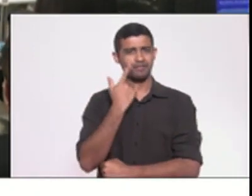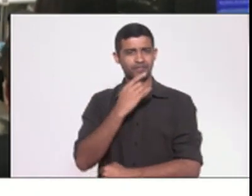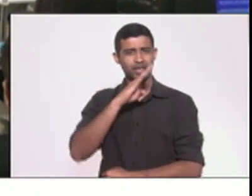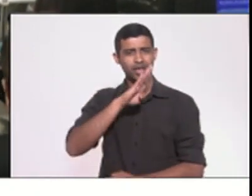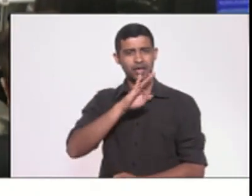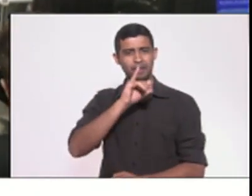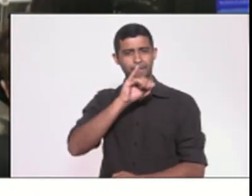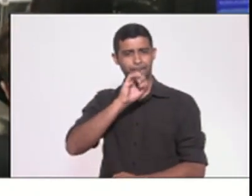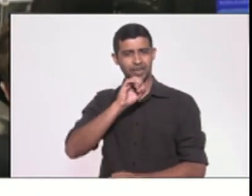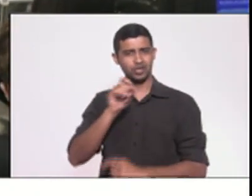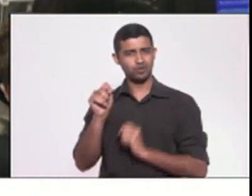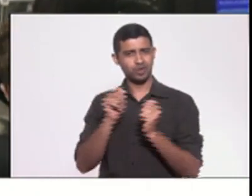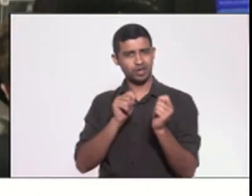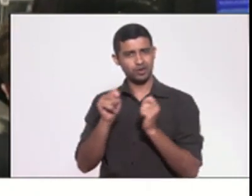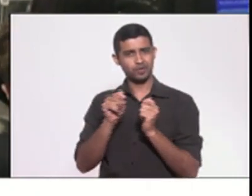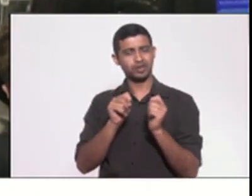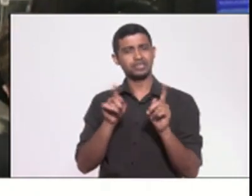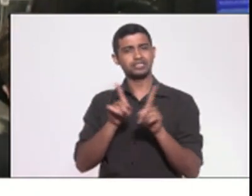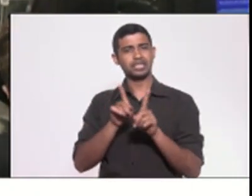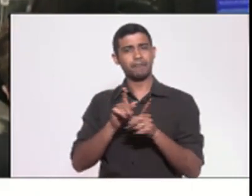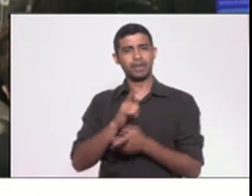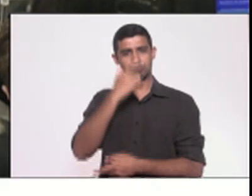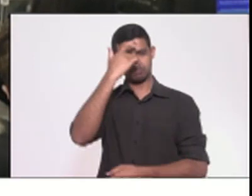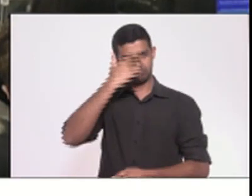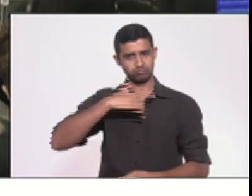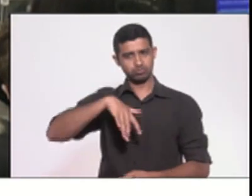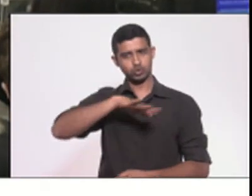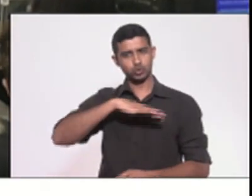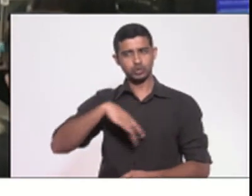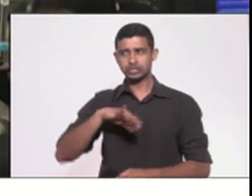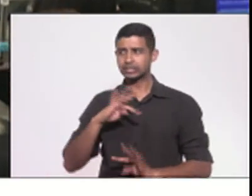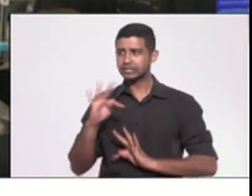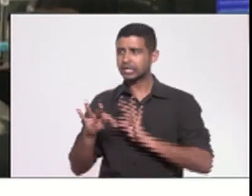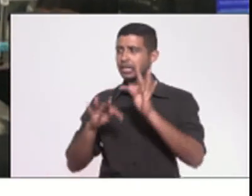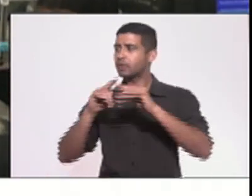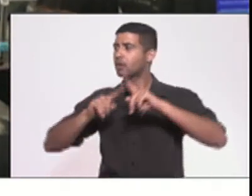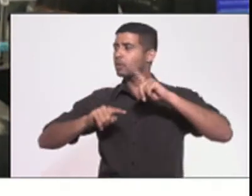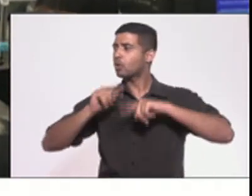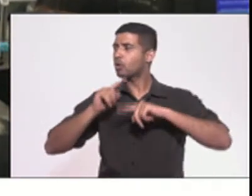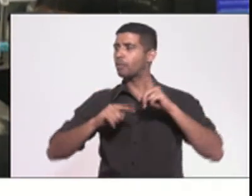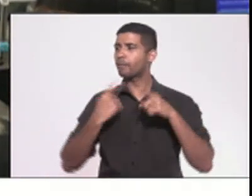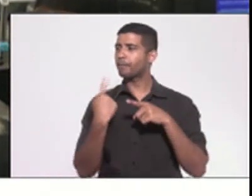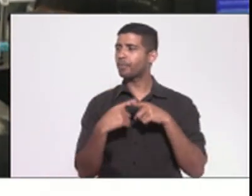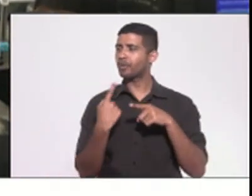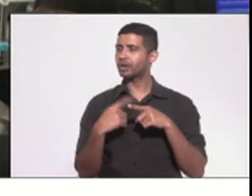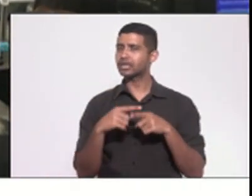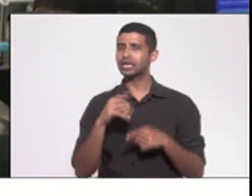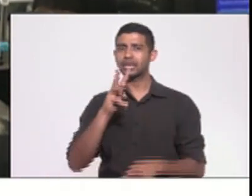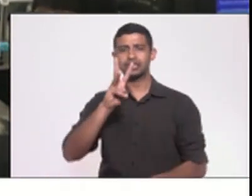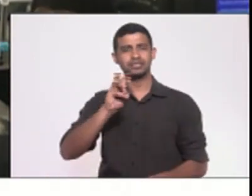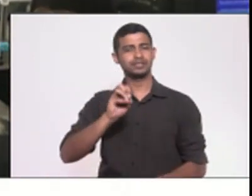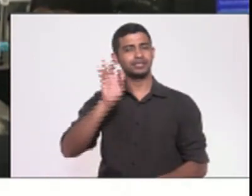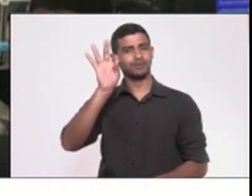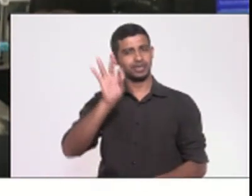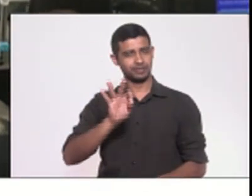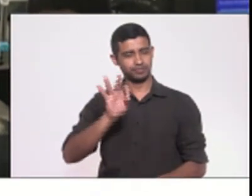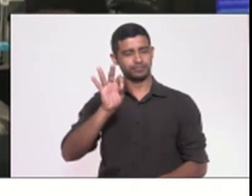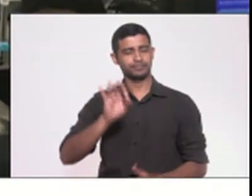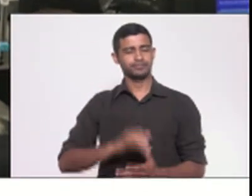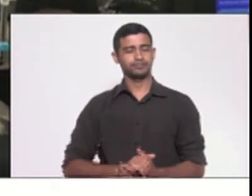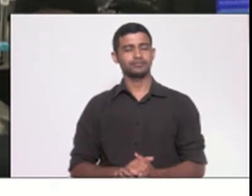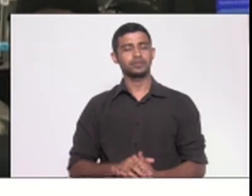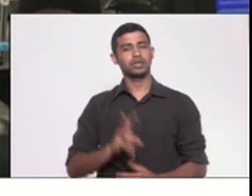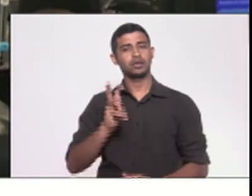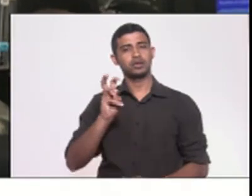Bioeconomia e a sua interface com o tratamento de resíduos. Por que isso? Porque 50%